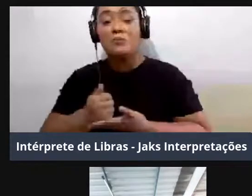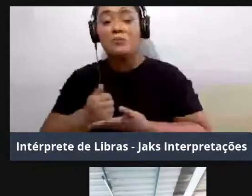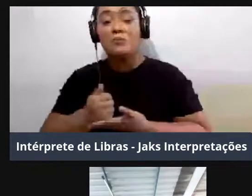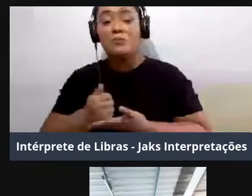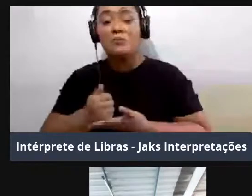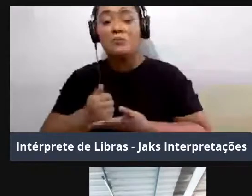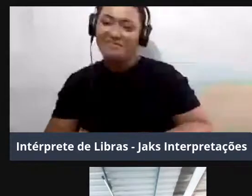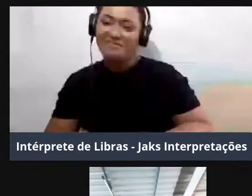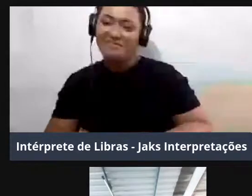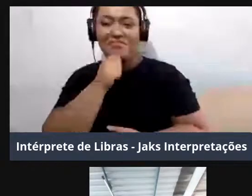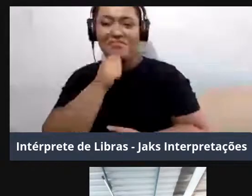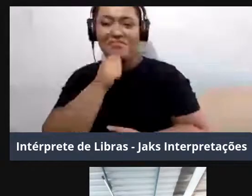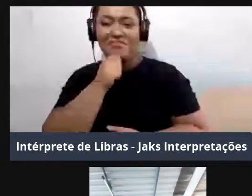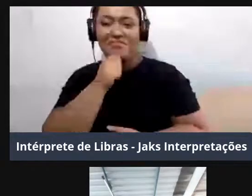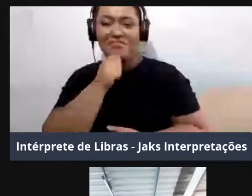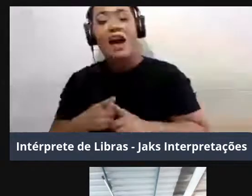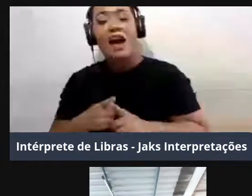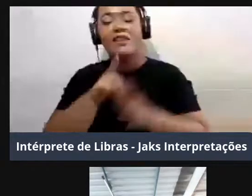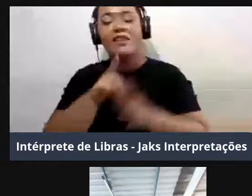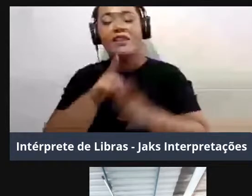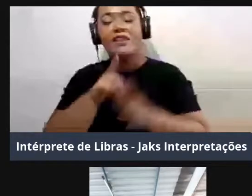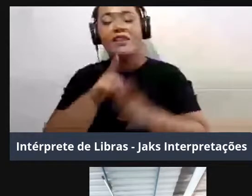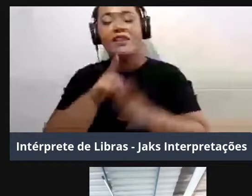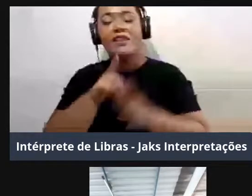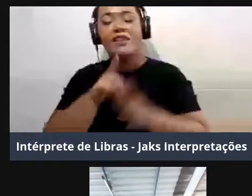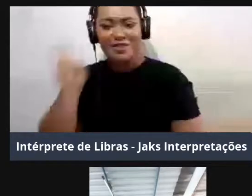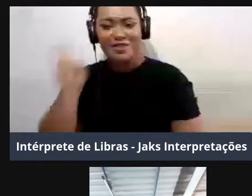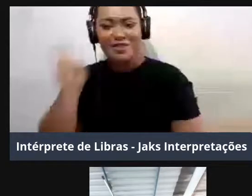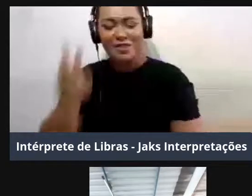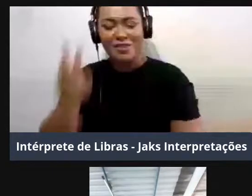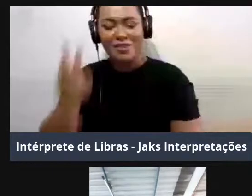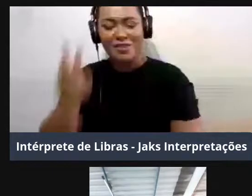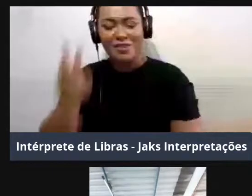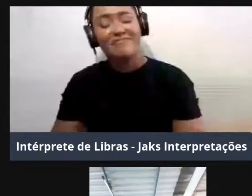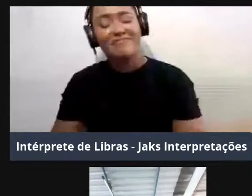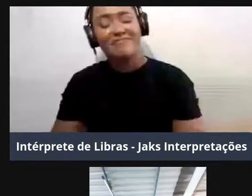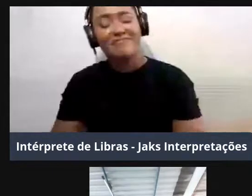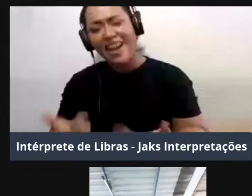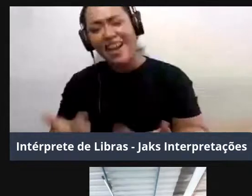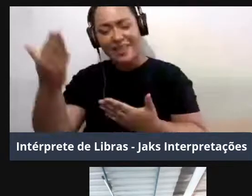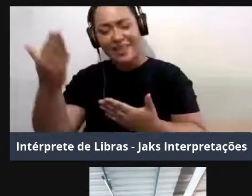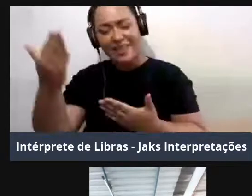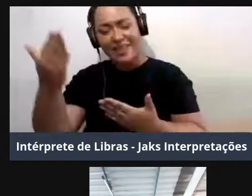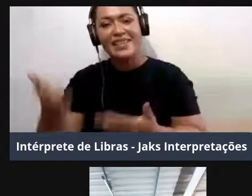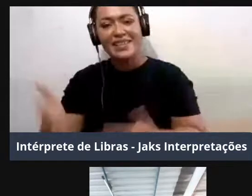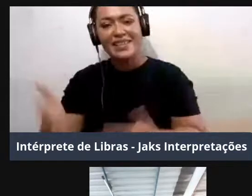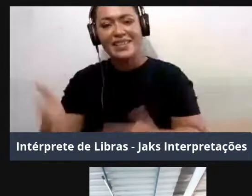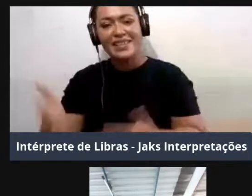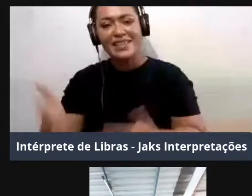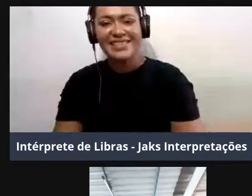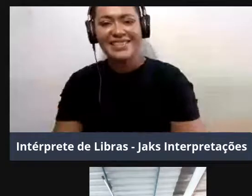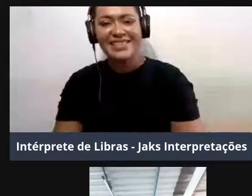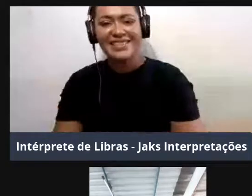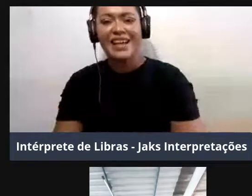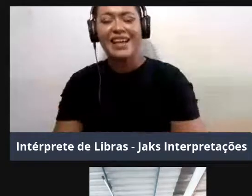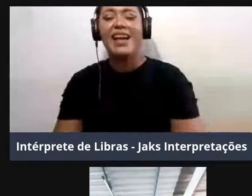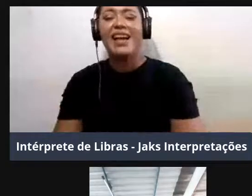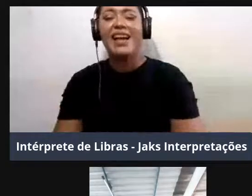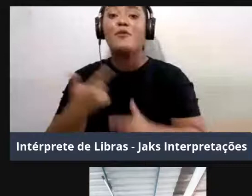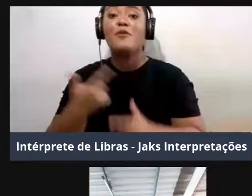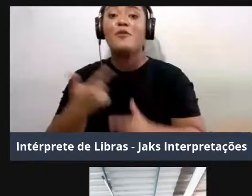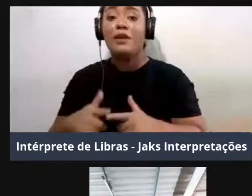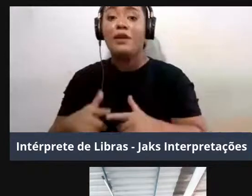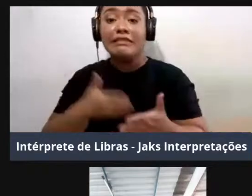Das dificuldades que vocês encaram. E também eu acho que foi muito bacana a gente ver algumas saídas que as parteiras do Amazonas conseguiram,